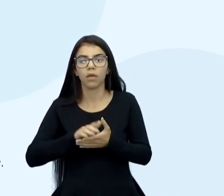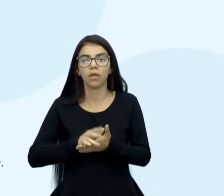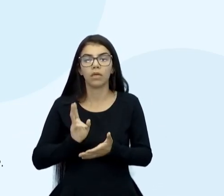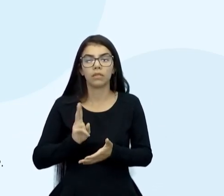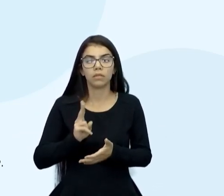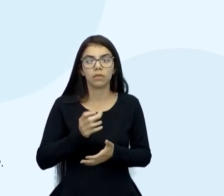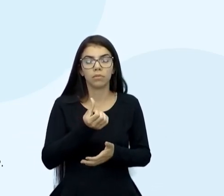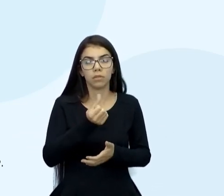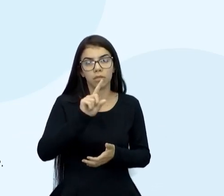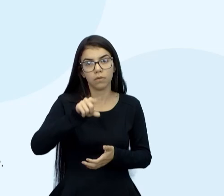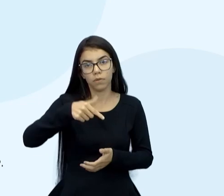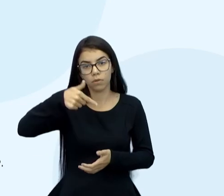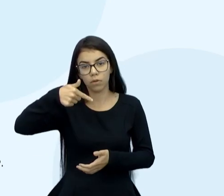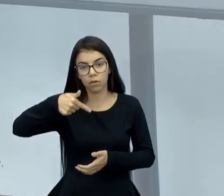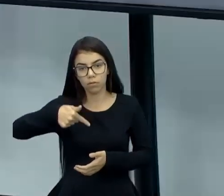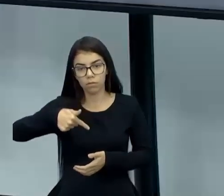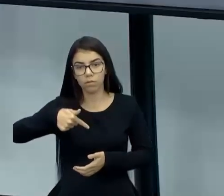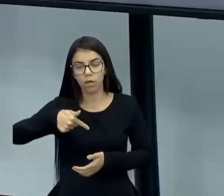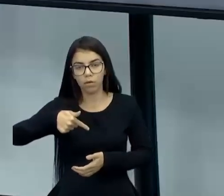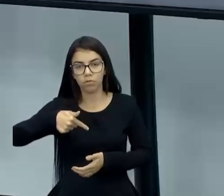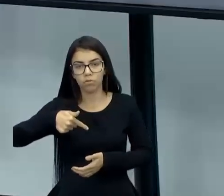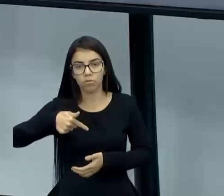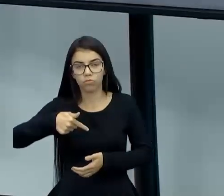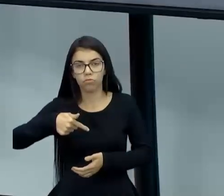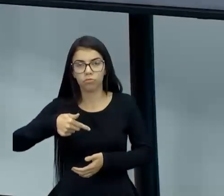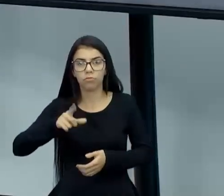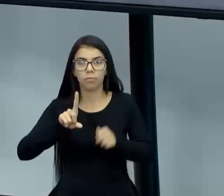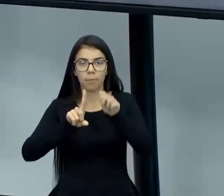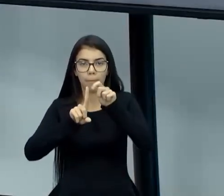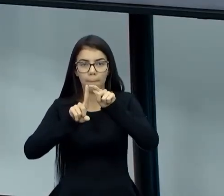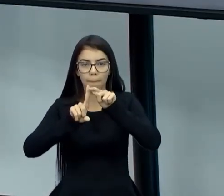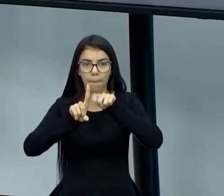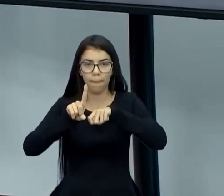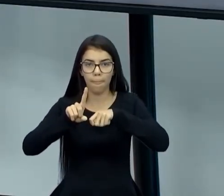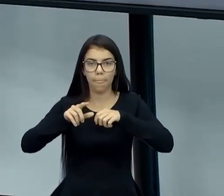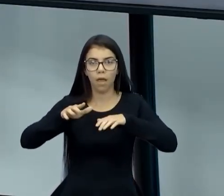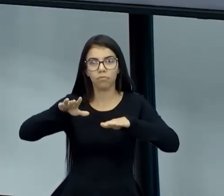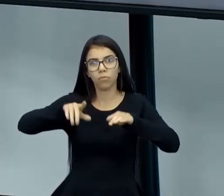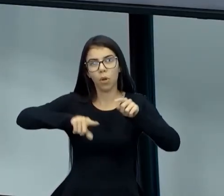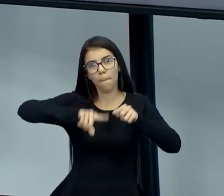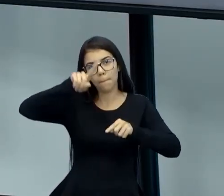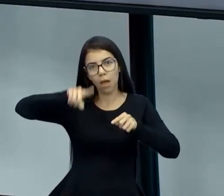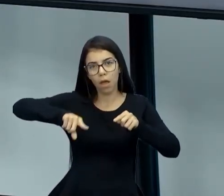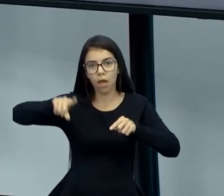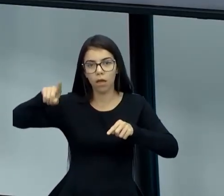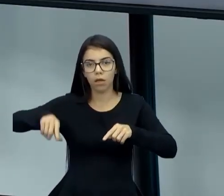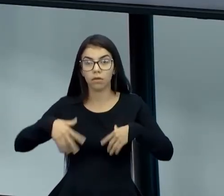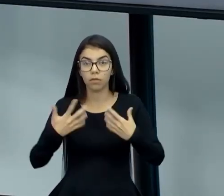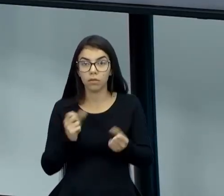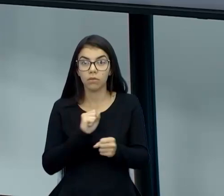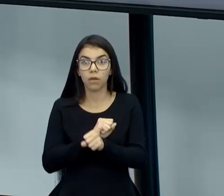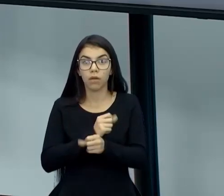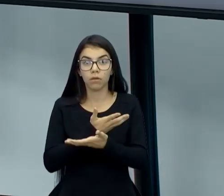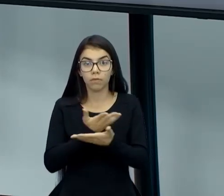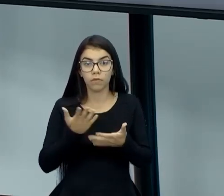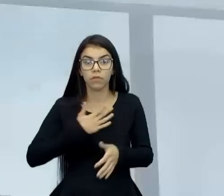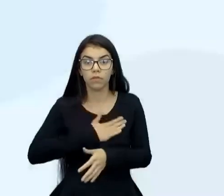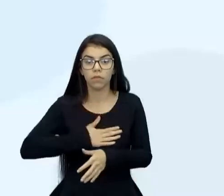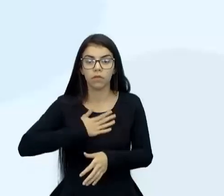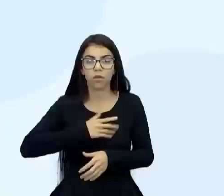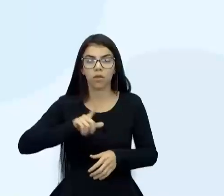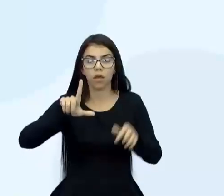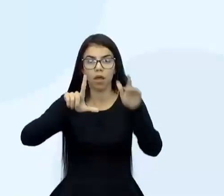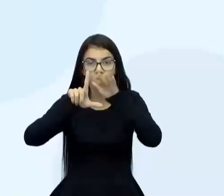por mês, ou seja, não tem tanta variação de temperatura, tá? Espero que vocês tenham gostado.